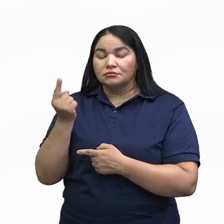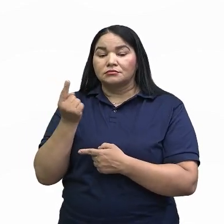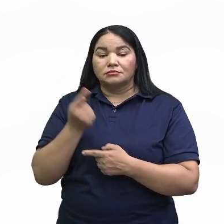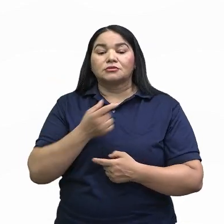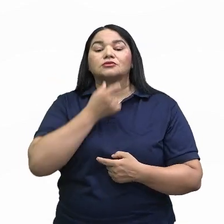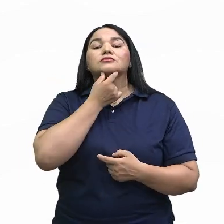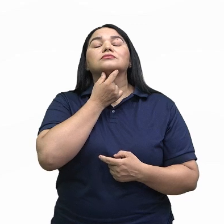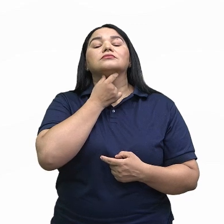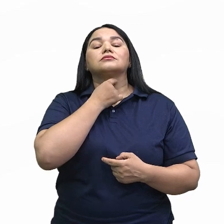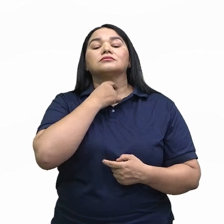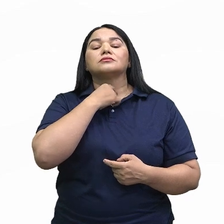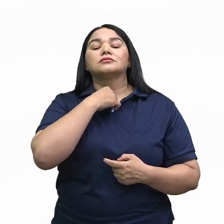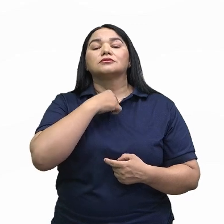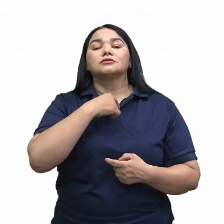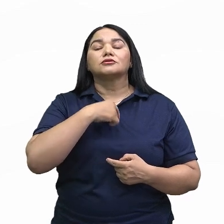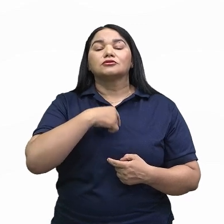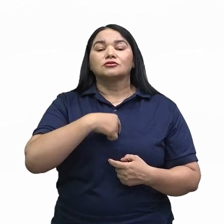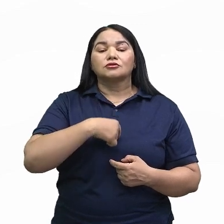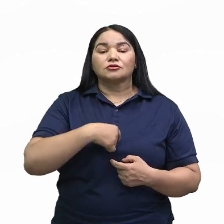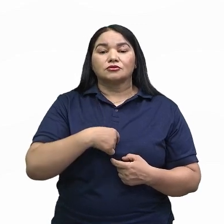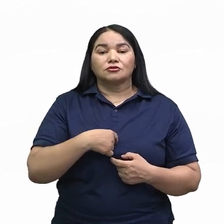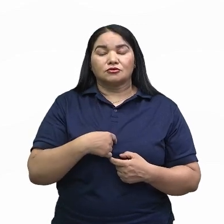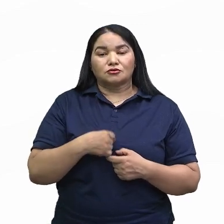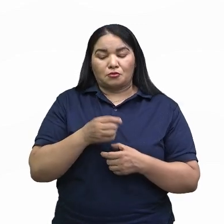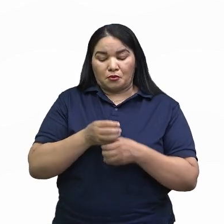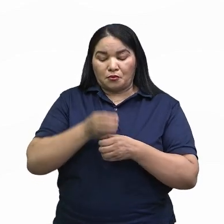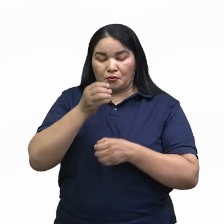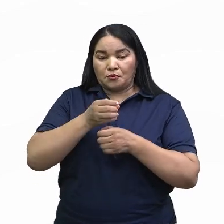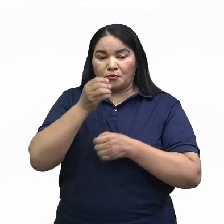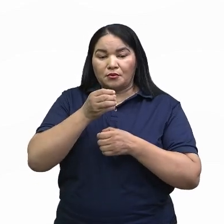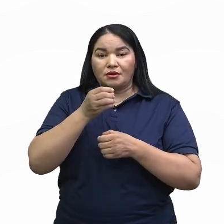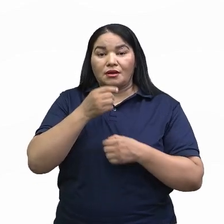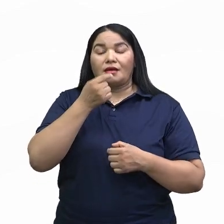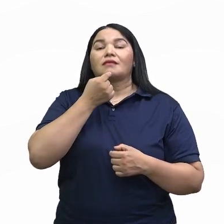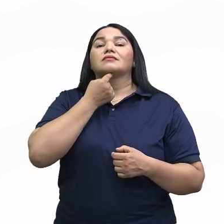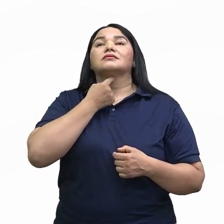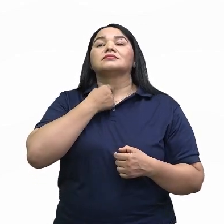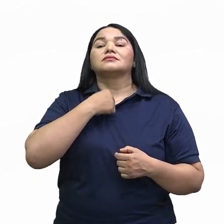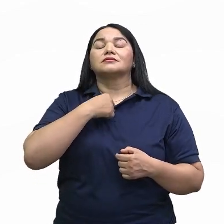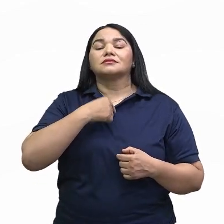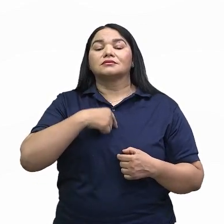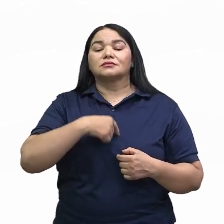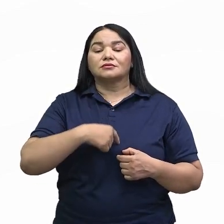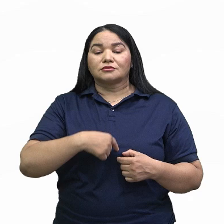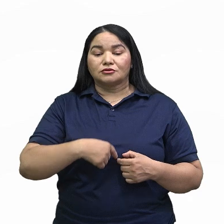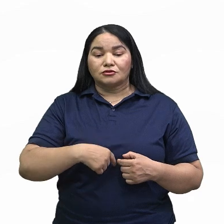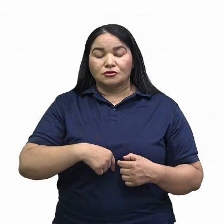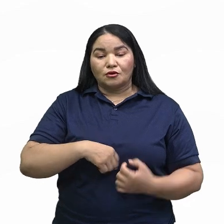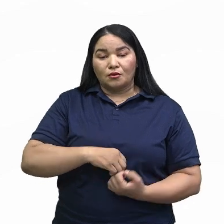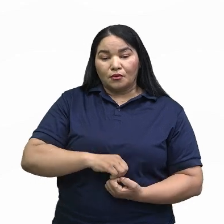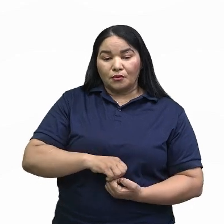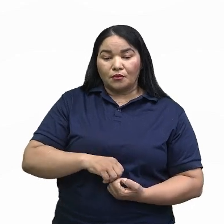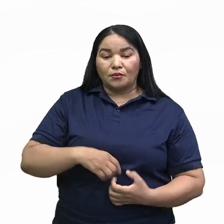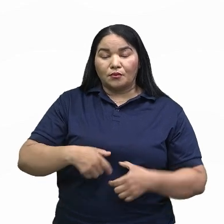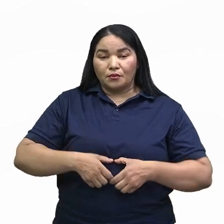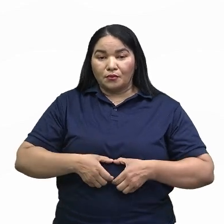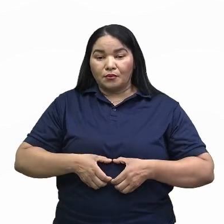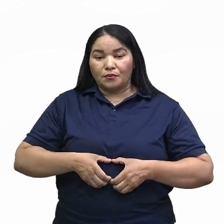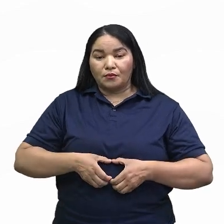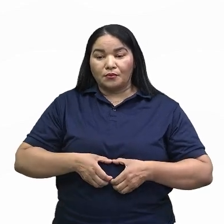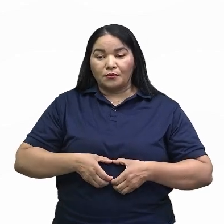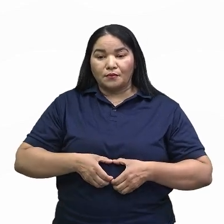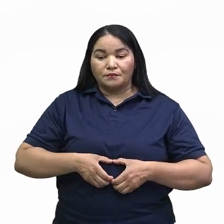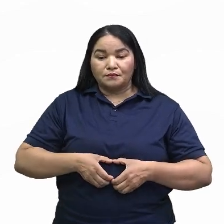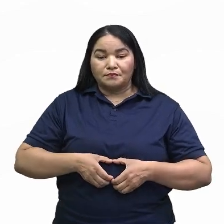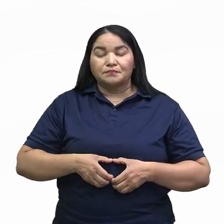de condutor, né, como se fosse um tubo, que é o esôfago, até chegar no estômago, né? Lá no estômago a gente tem a ação